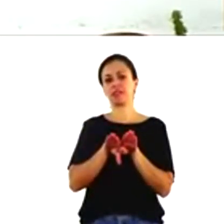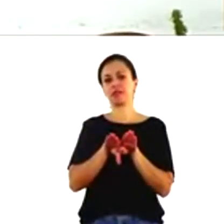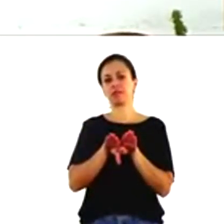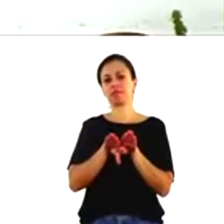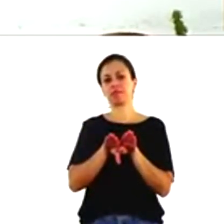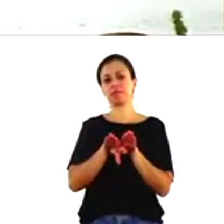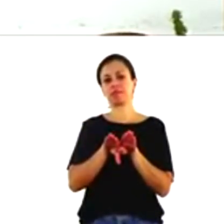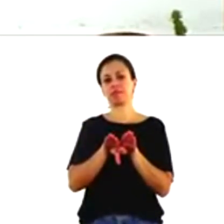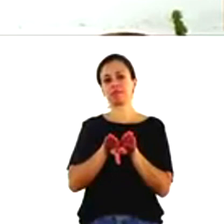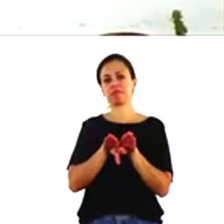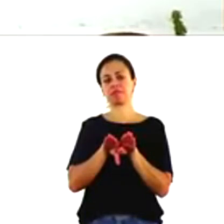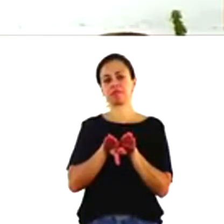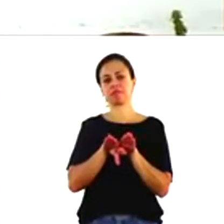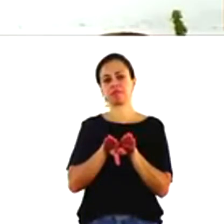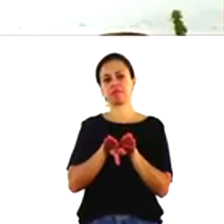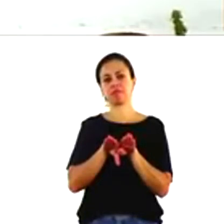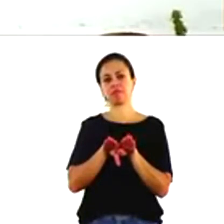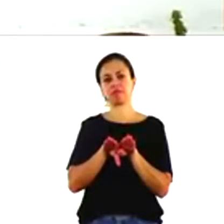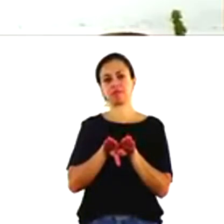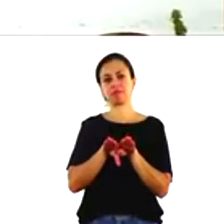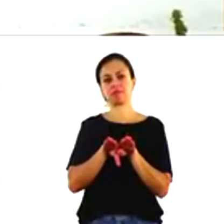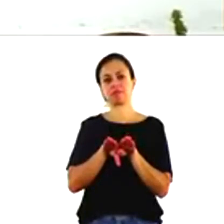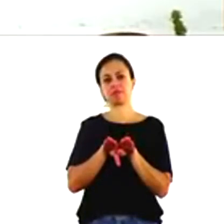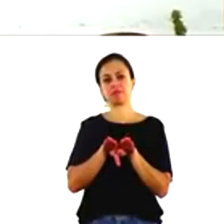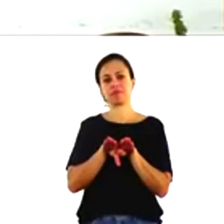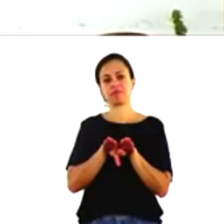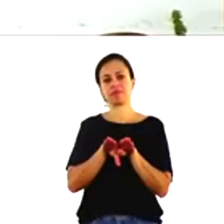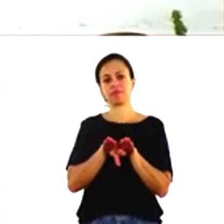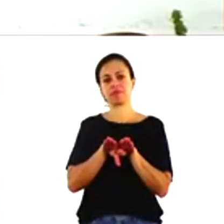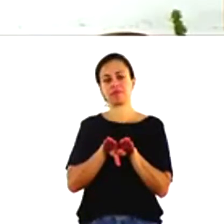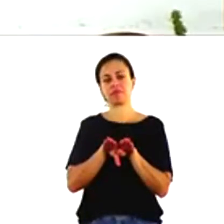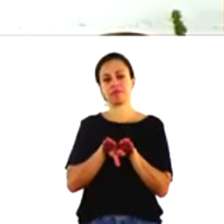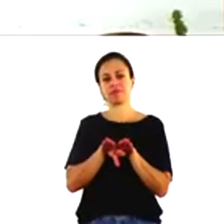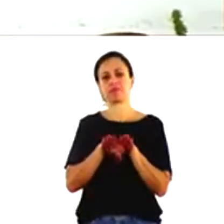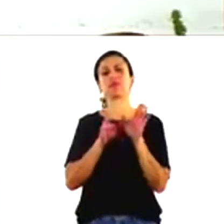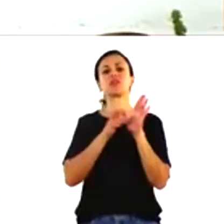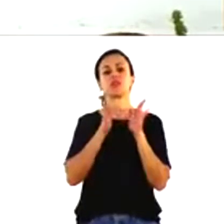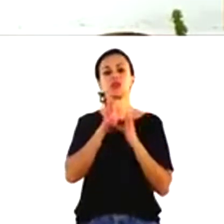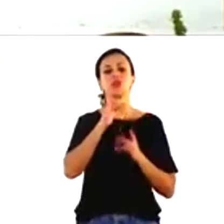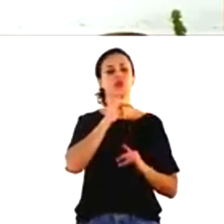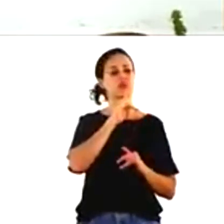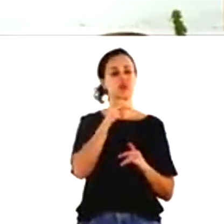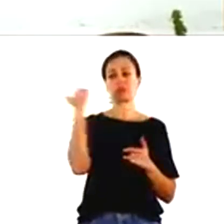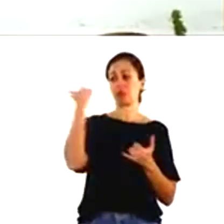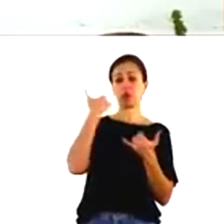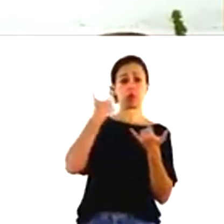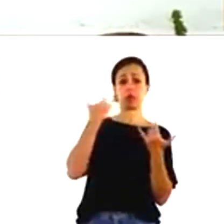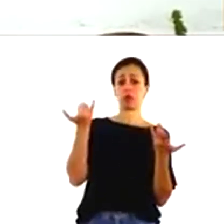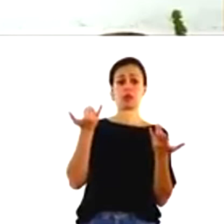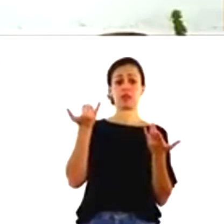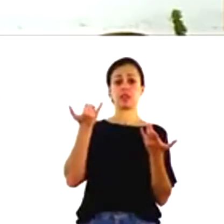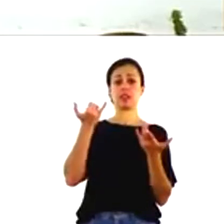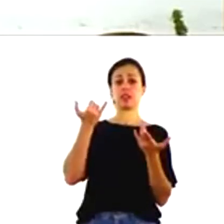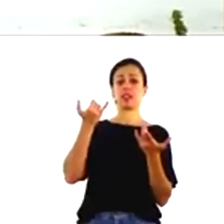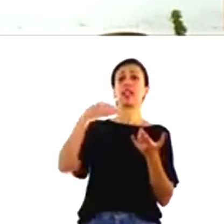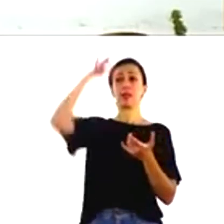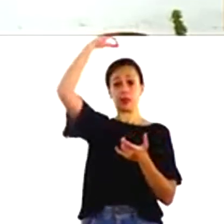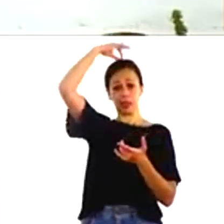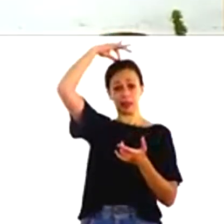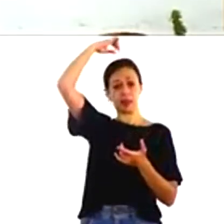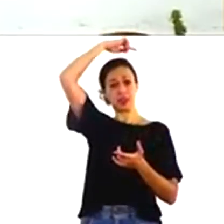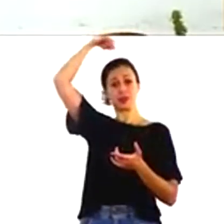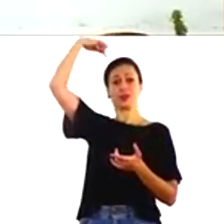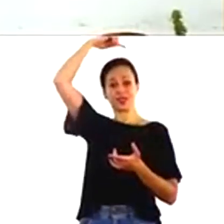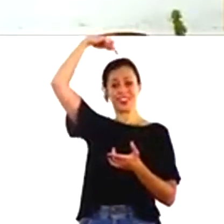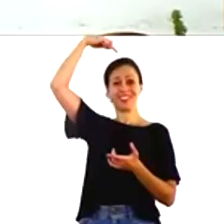e há de vir sobre nós o Espírito Santo, e nós seremos suas testemunhas